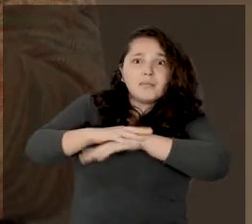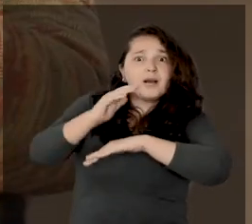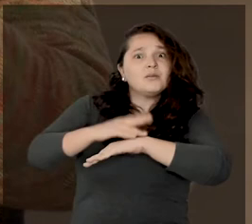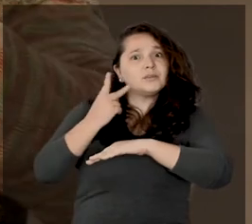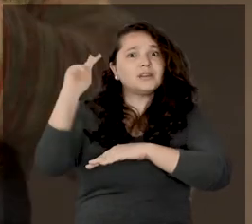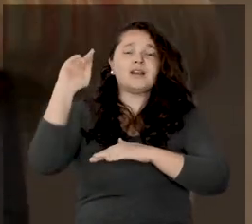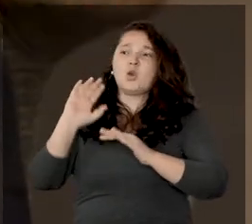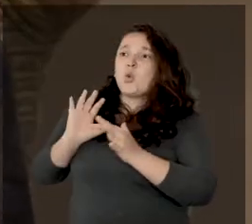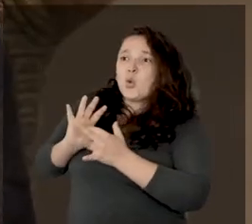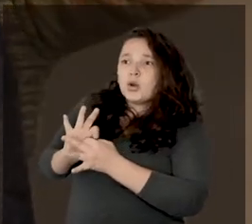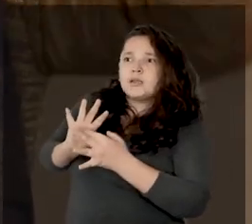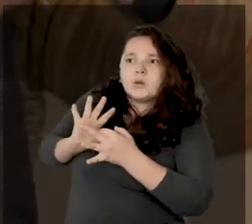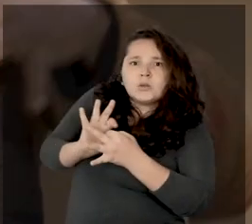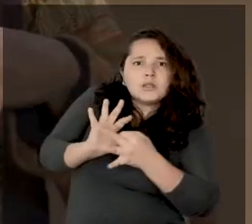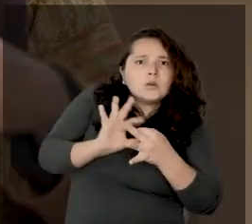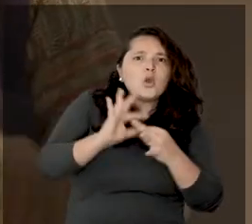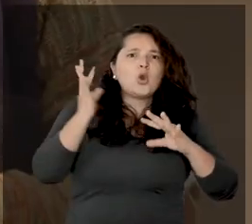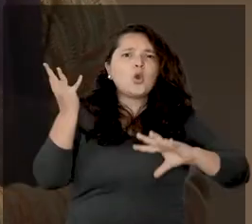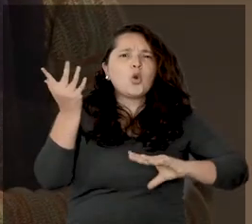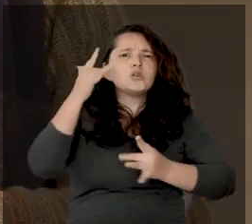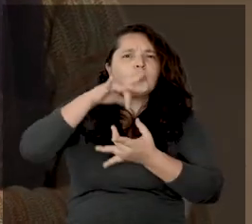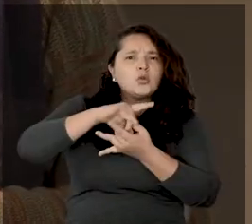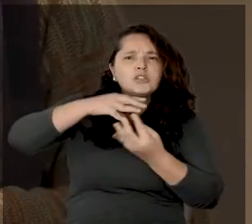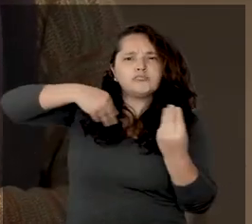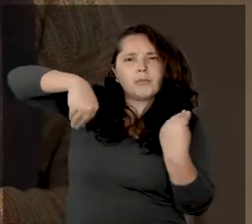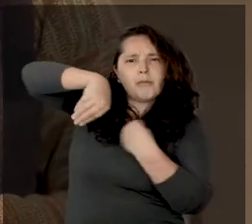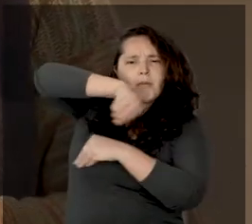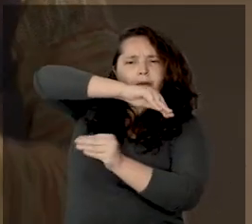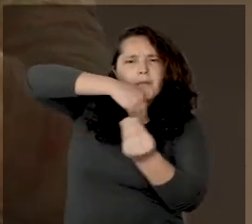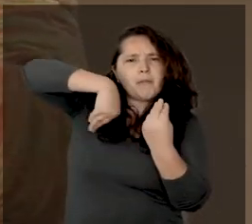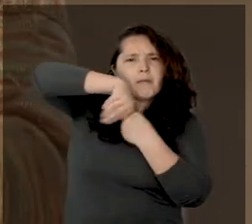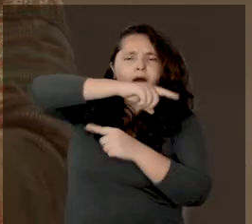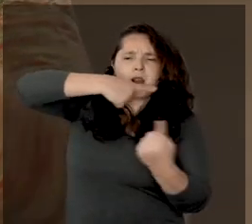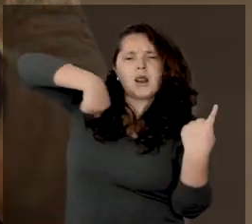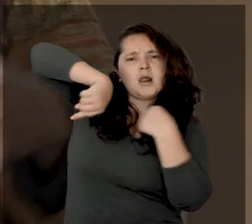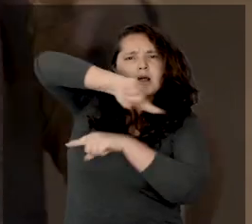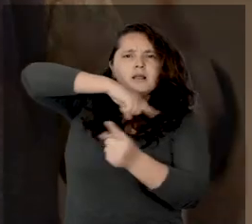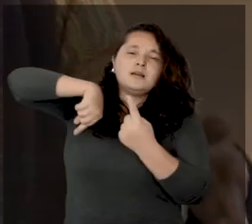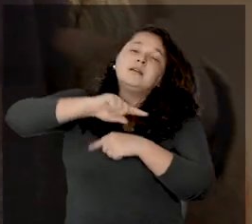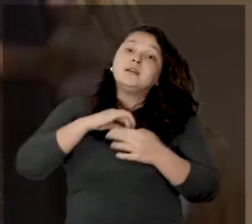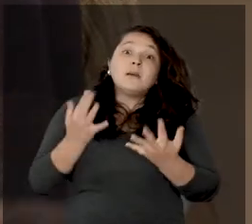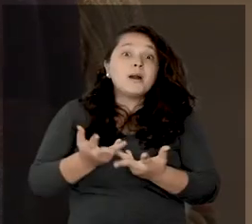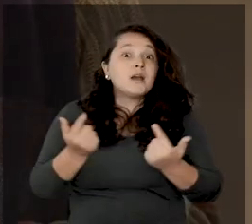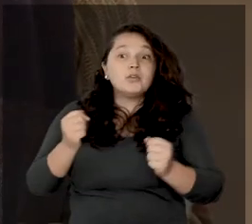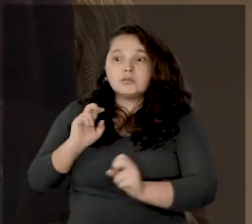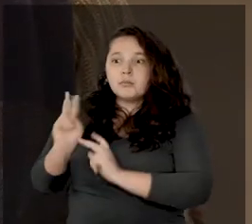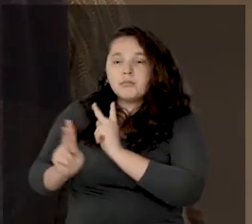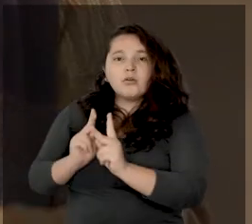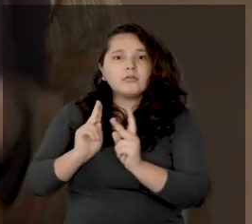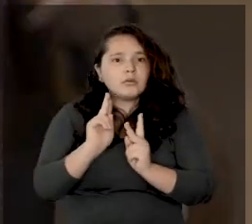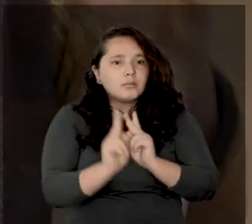as cosmologias se envolvem nesse grande movimento, né? E, ao mesmo tempo, é maravilhoso quando cada povo tem a sua consciência de si,